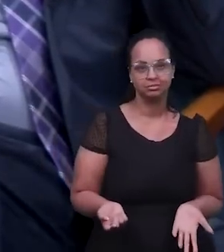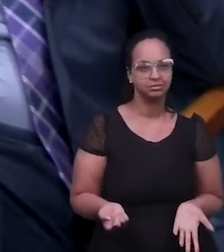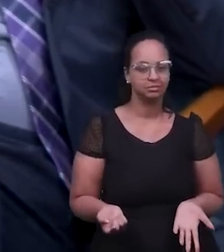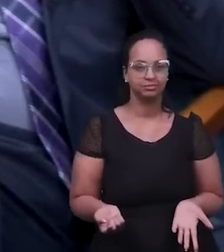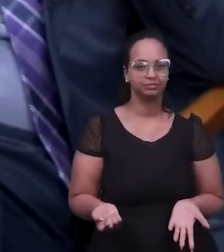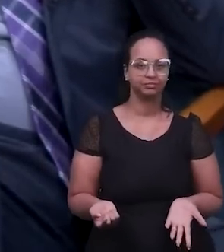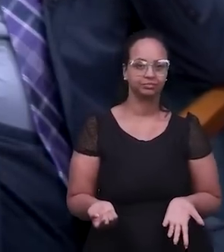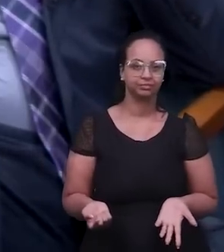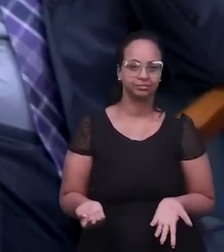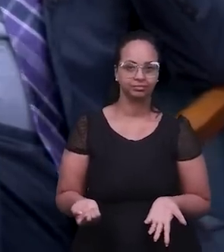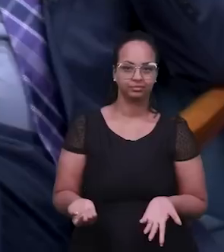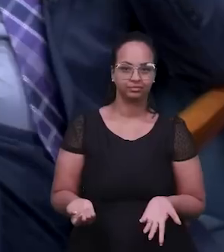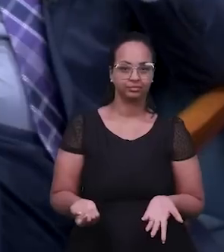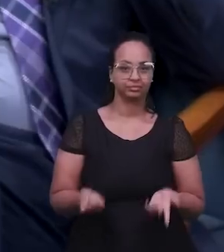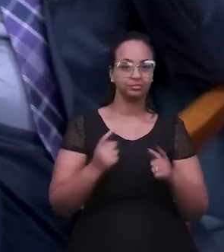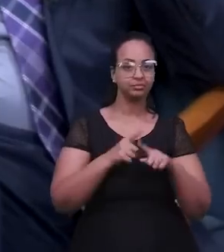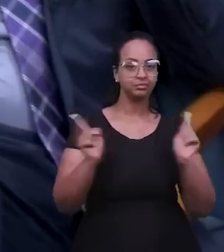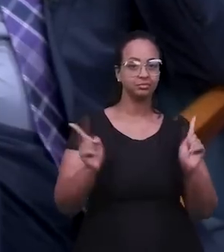por aquilo.